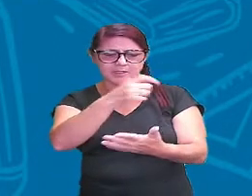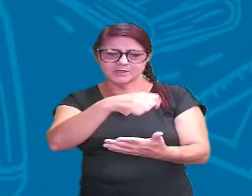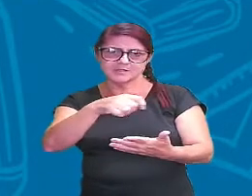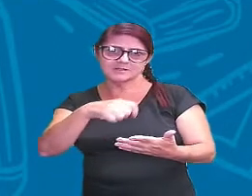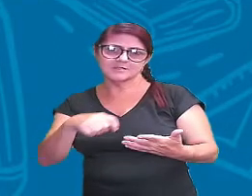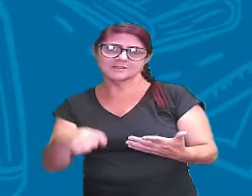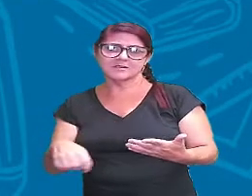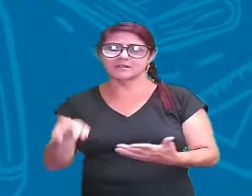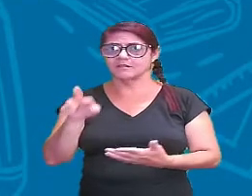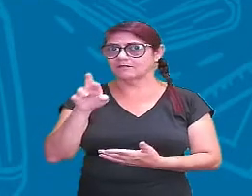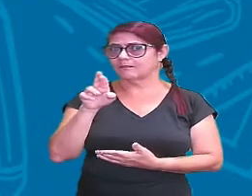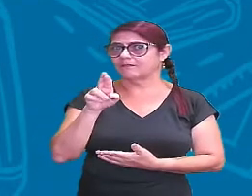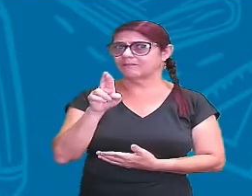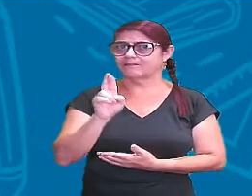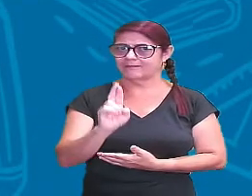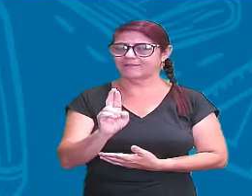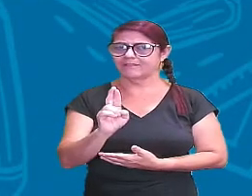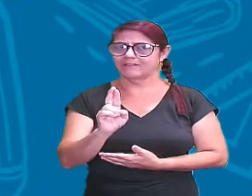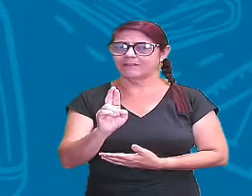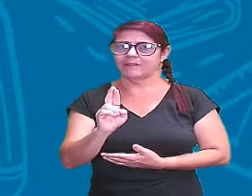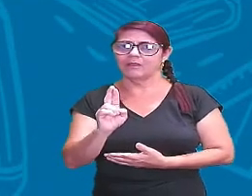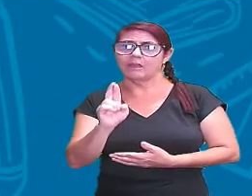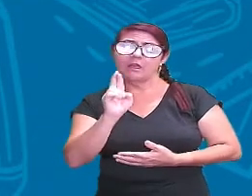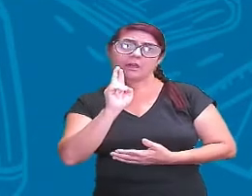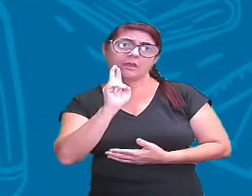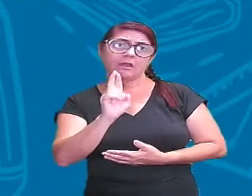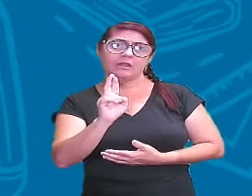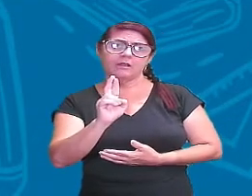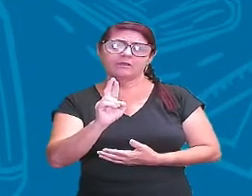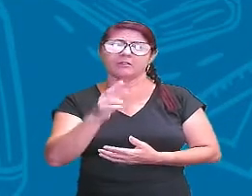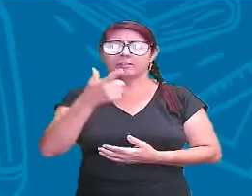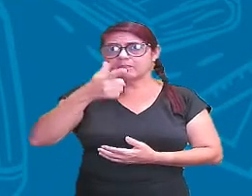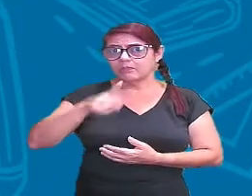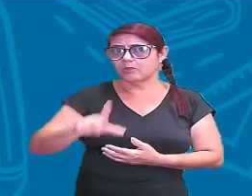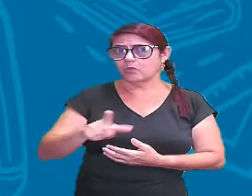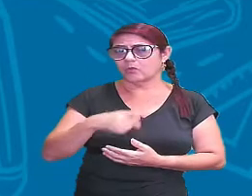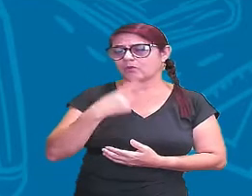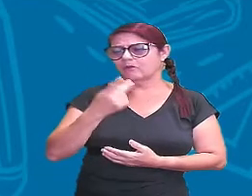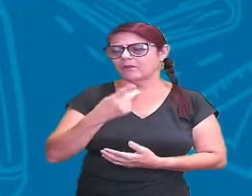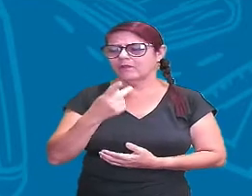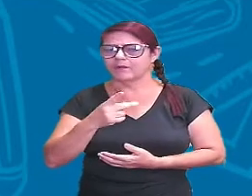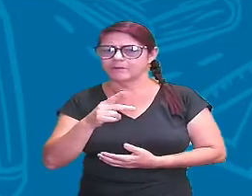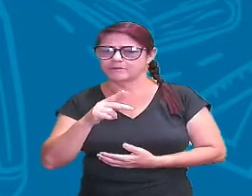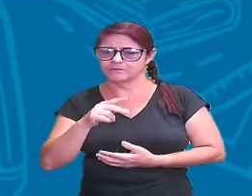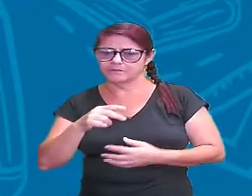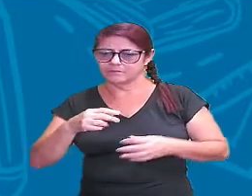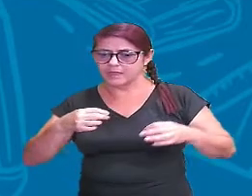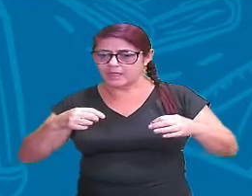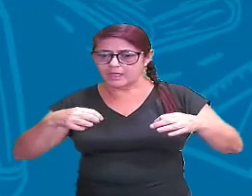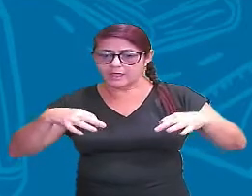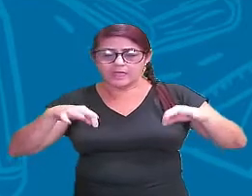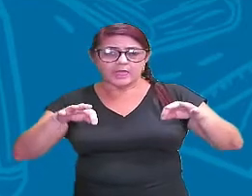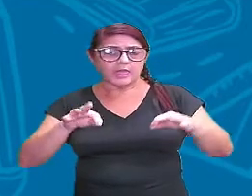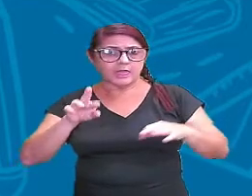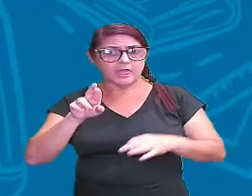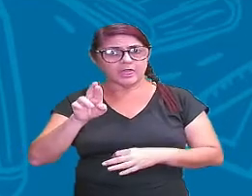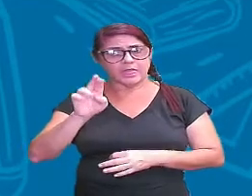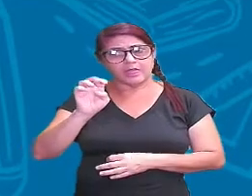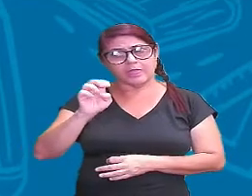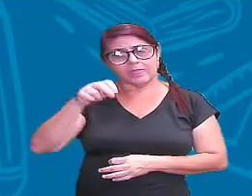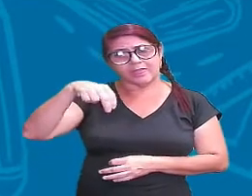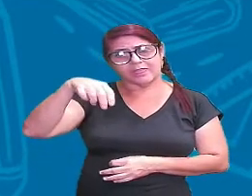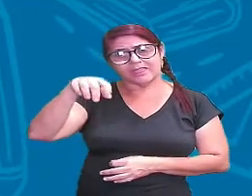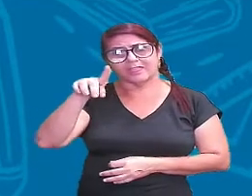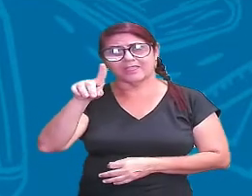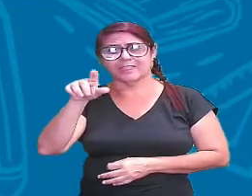com a letrinha R. R de, vamos ler elas novamente, R de renda, temos